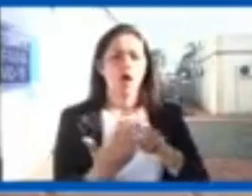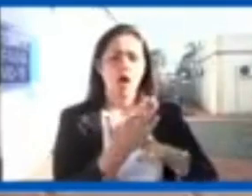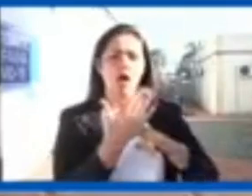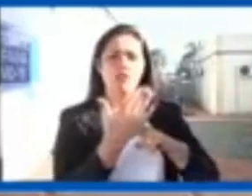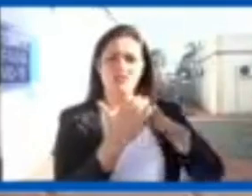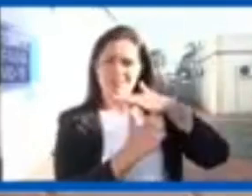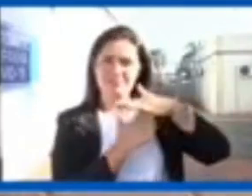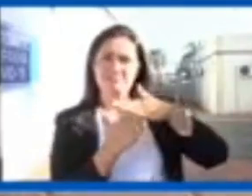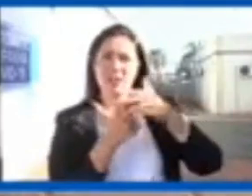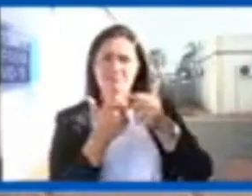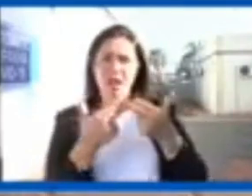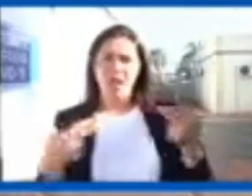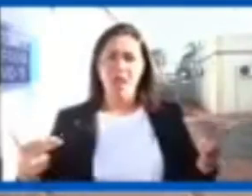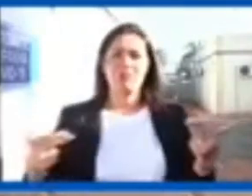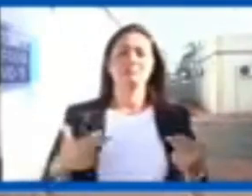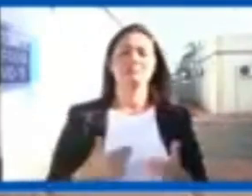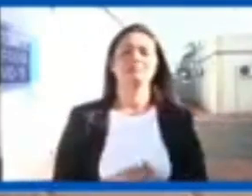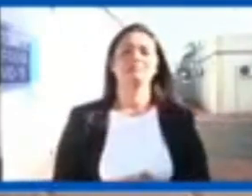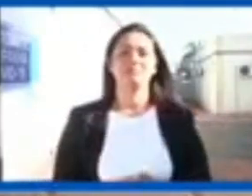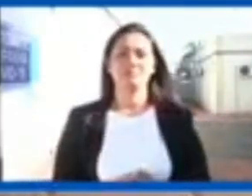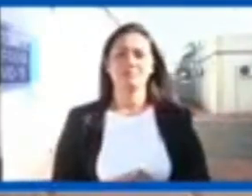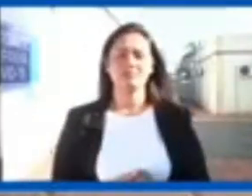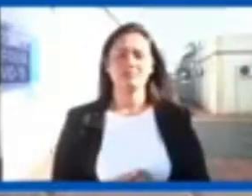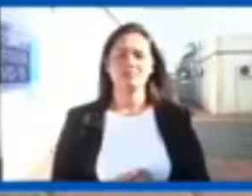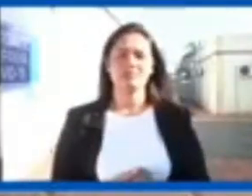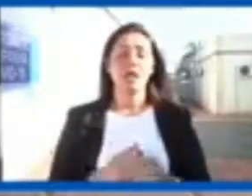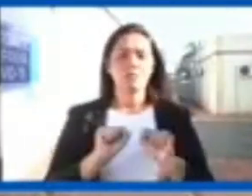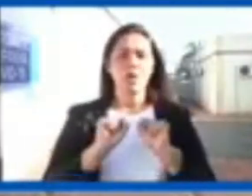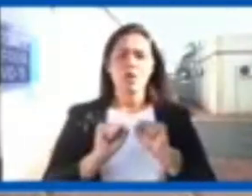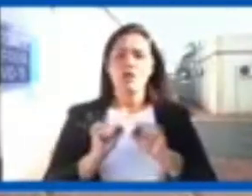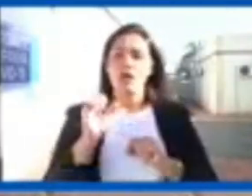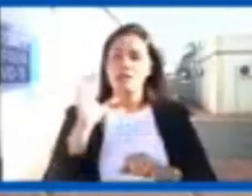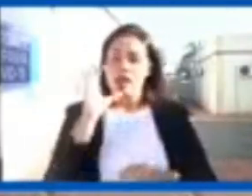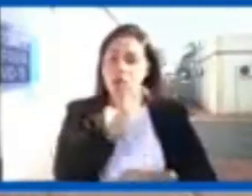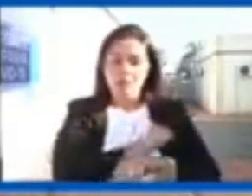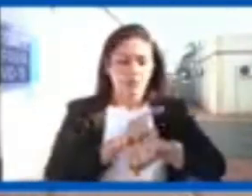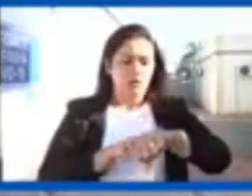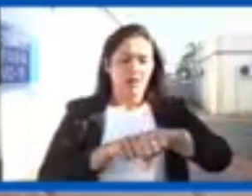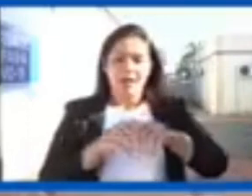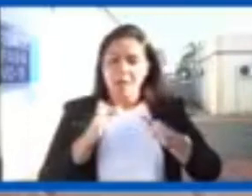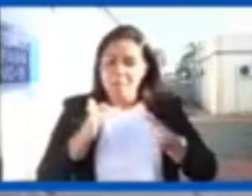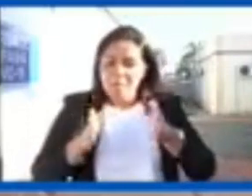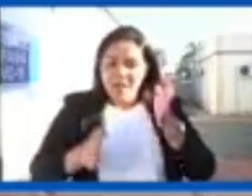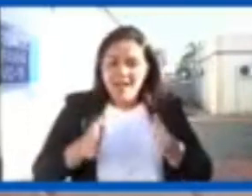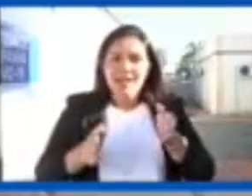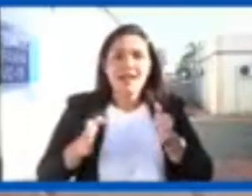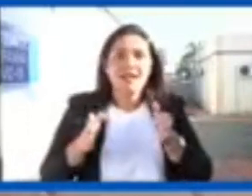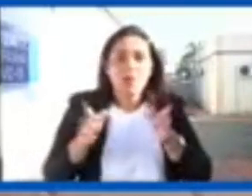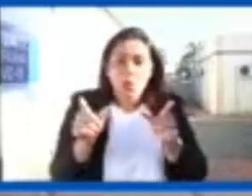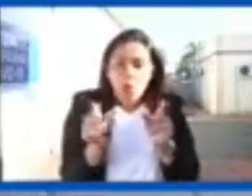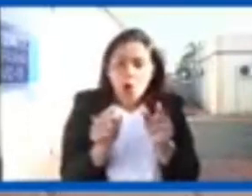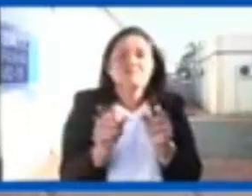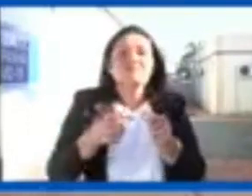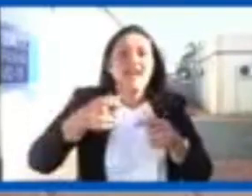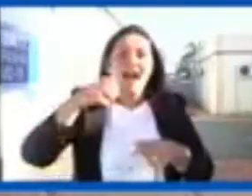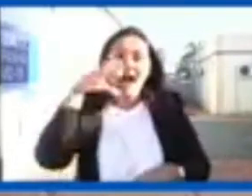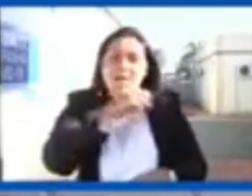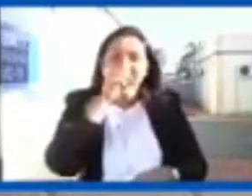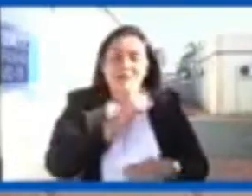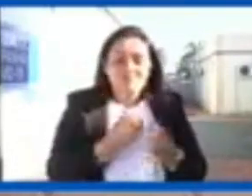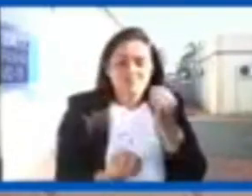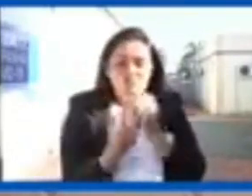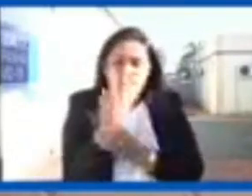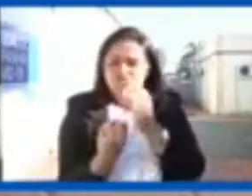e uniu esforços para que pudesse ser viável e um tempo tão curto então num espaço tão curto de tempo